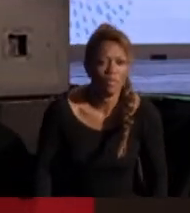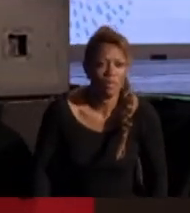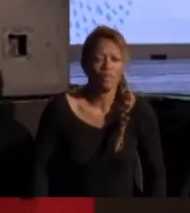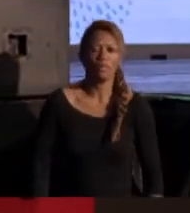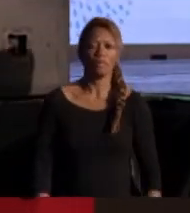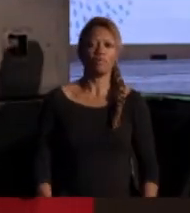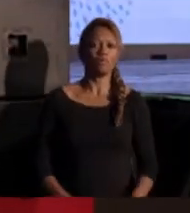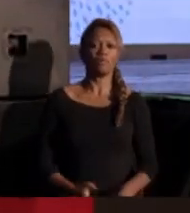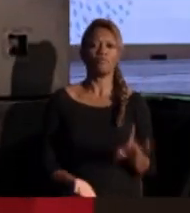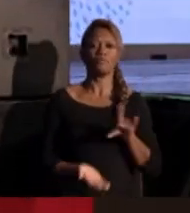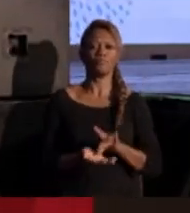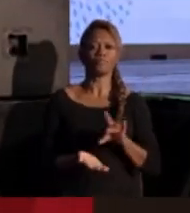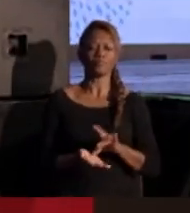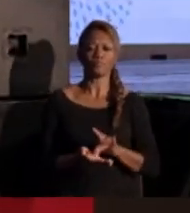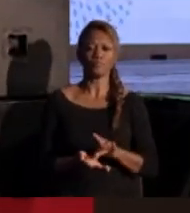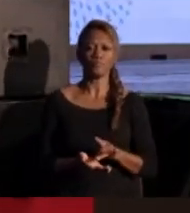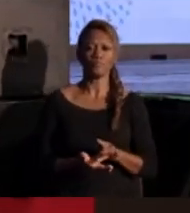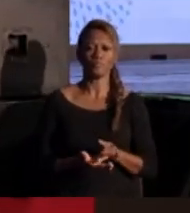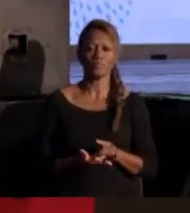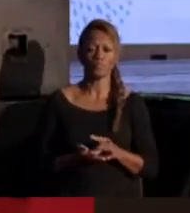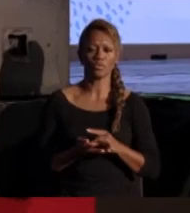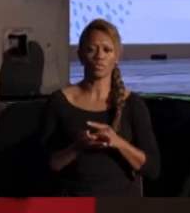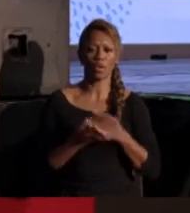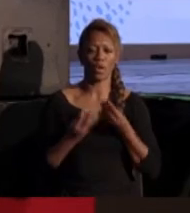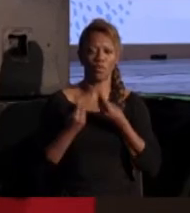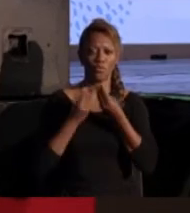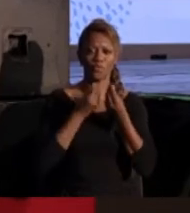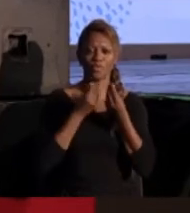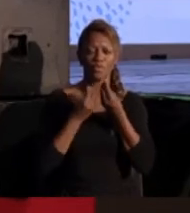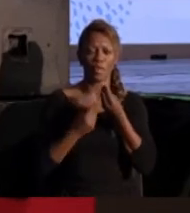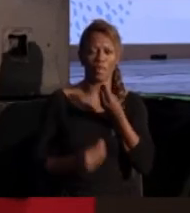é sob o palato da sua boca.